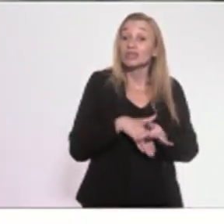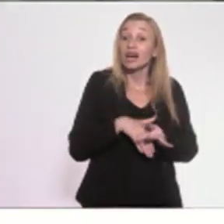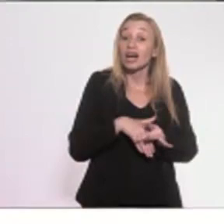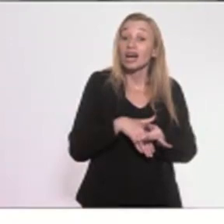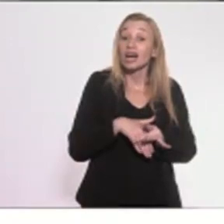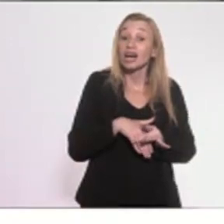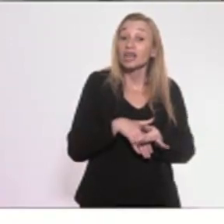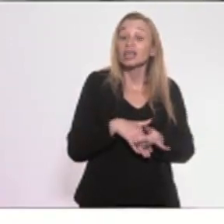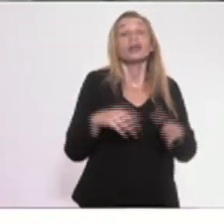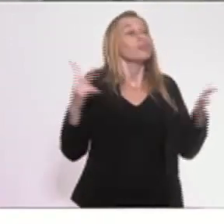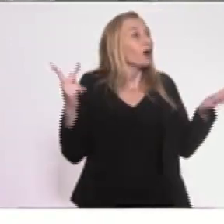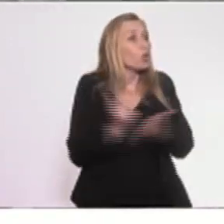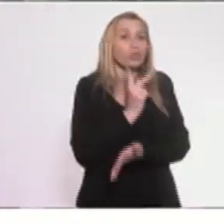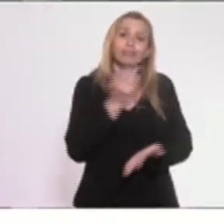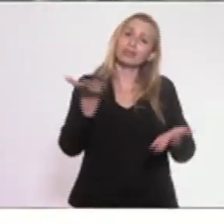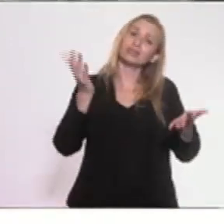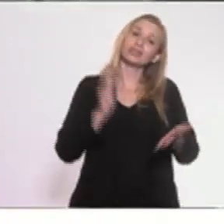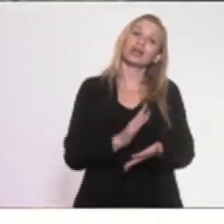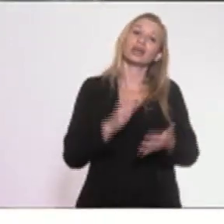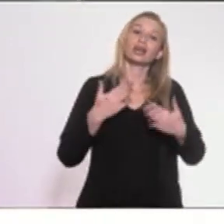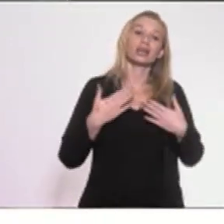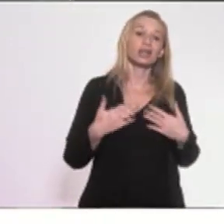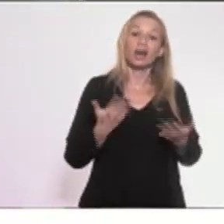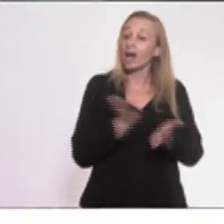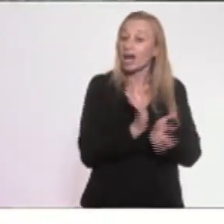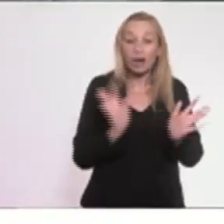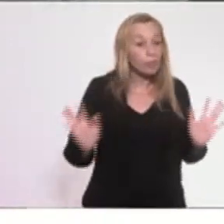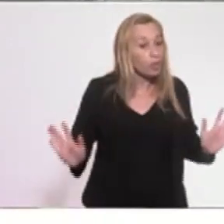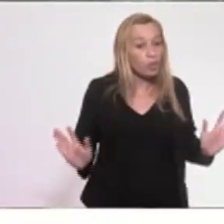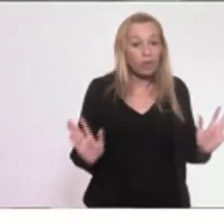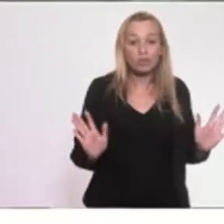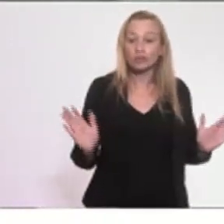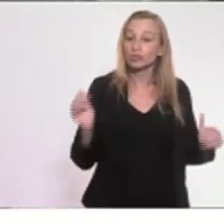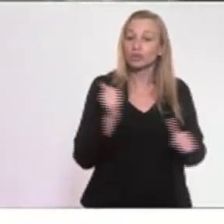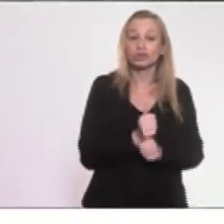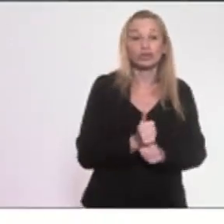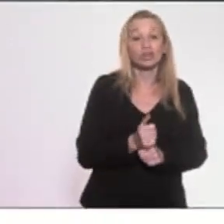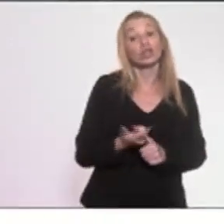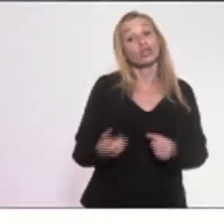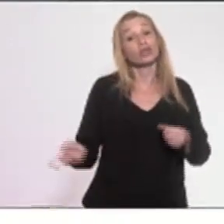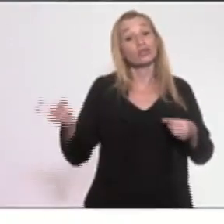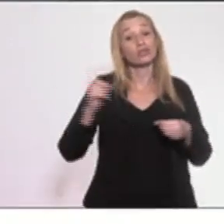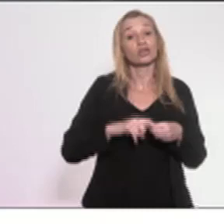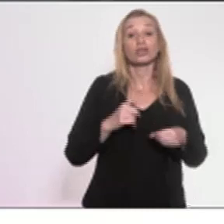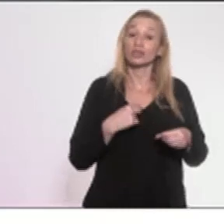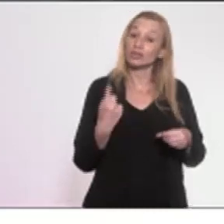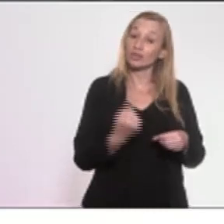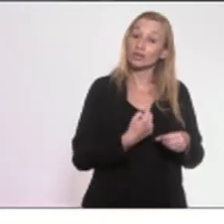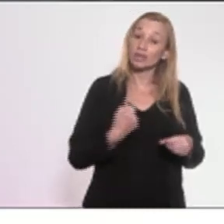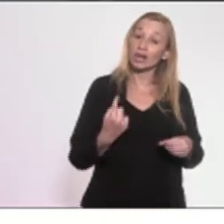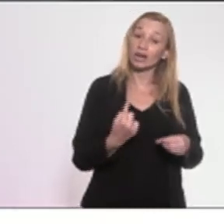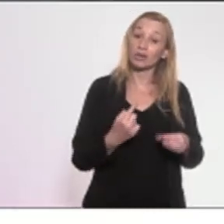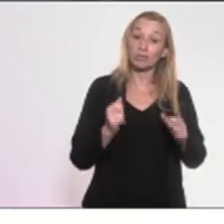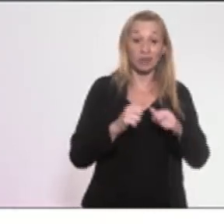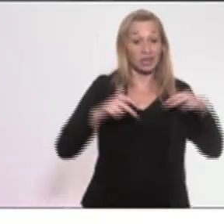Mas se isso acontecer... Nós vamos votar. Acabou o substitutivo. Nós vamos votar. O plenário é soberano.